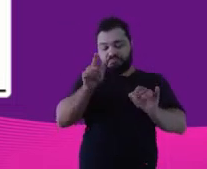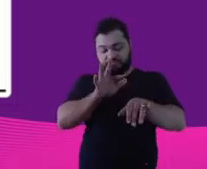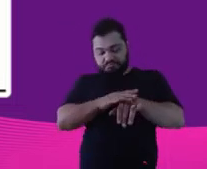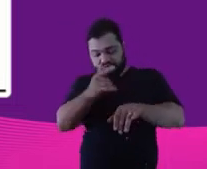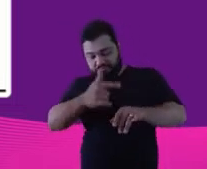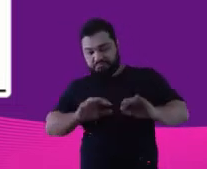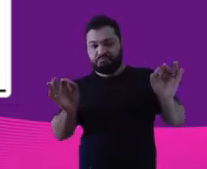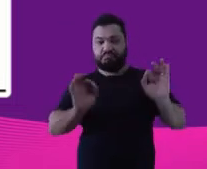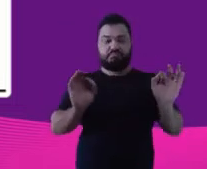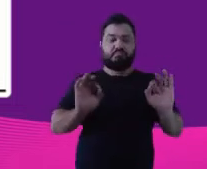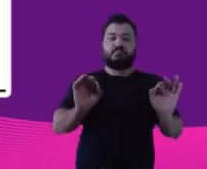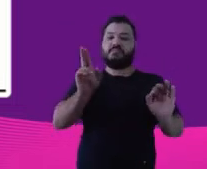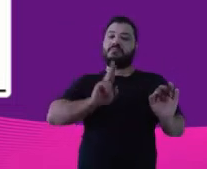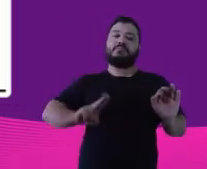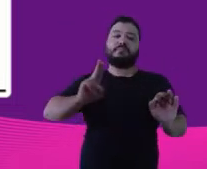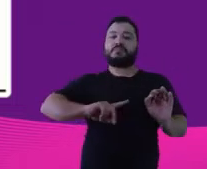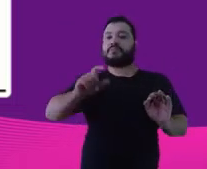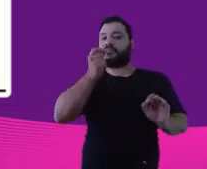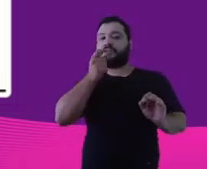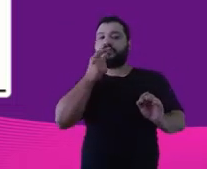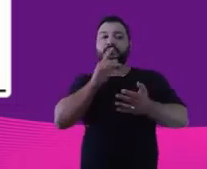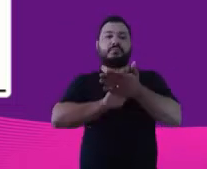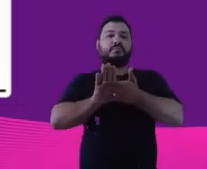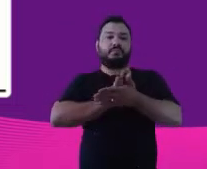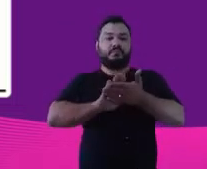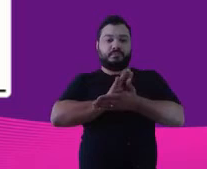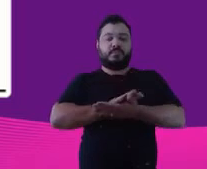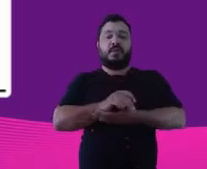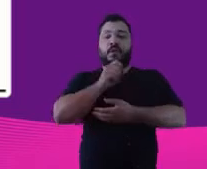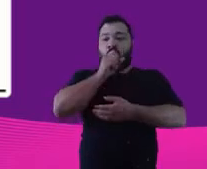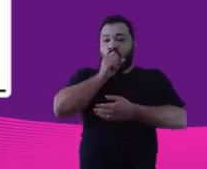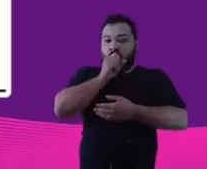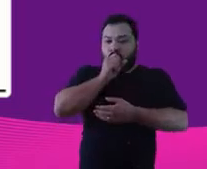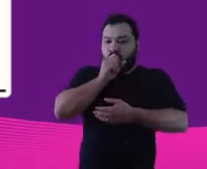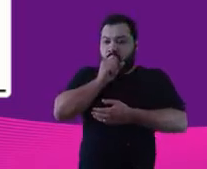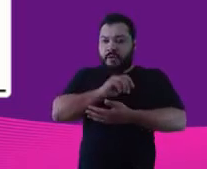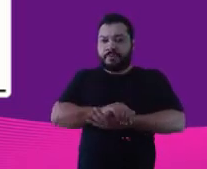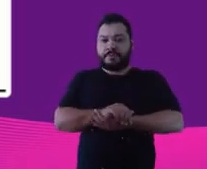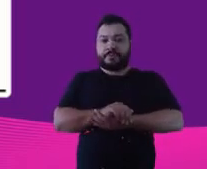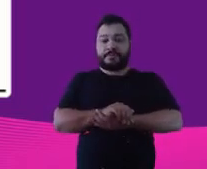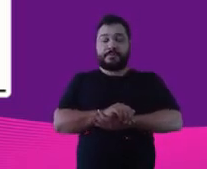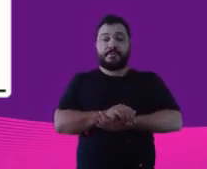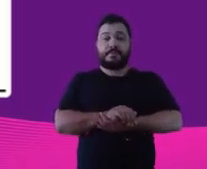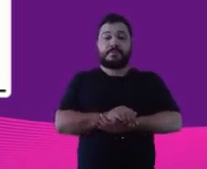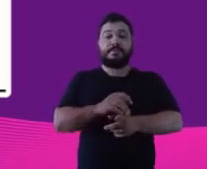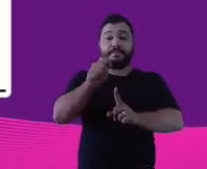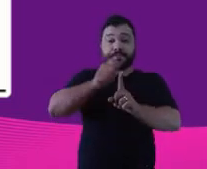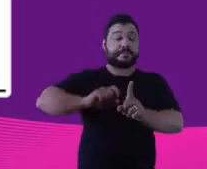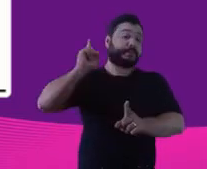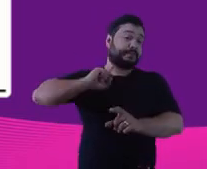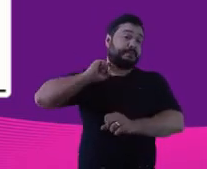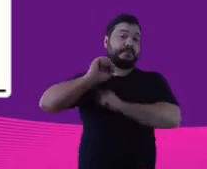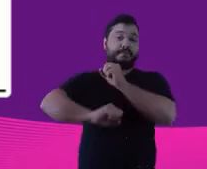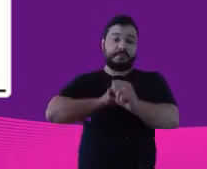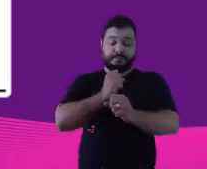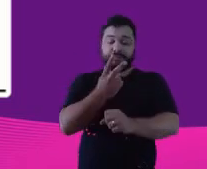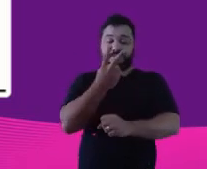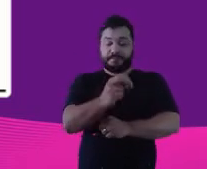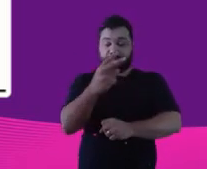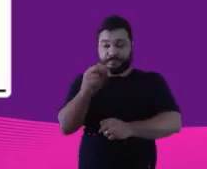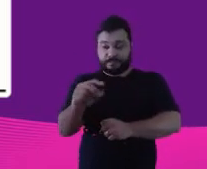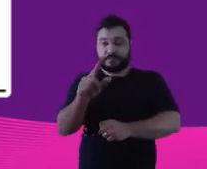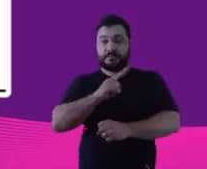ele não fazia uso de nenhuma medicação. E ele veio para o hospital, na verdade, em maio de 2020. Ele chegou